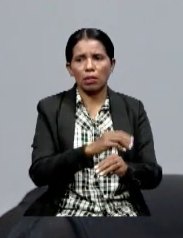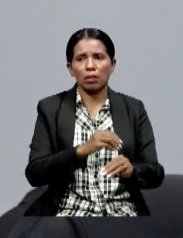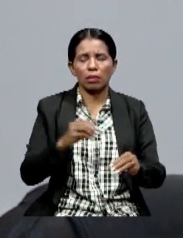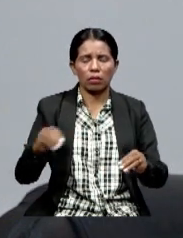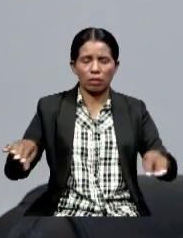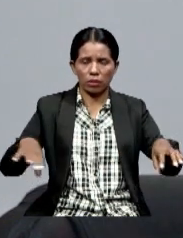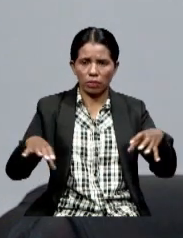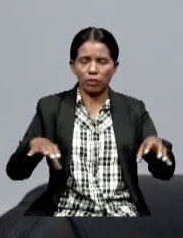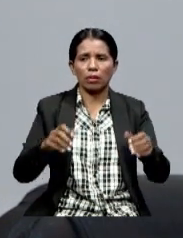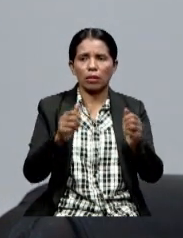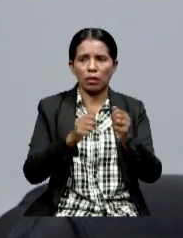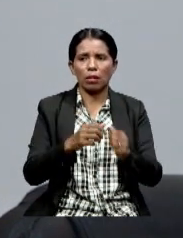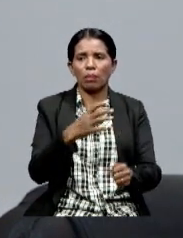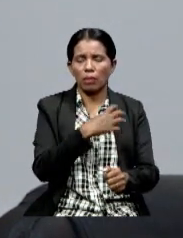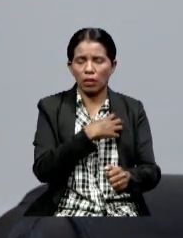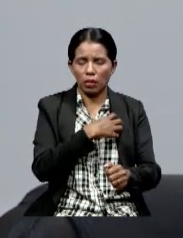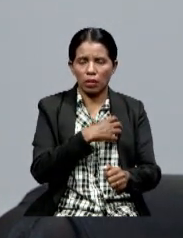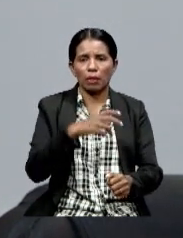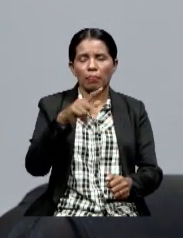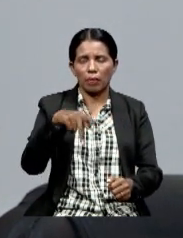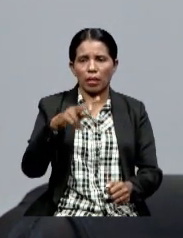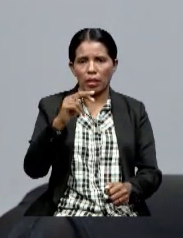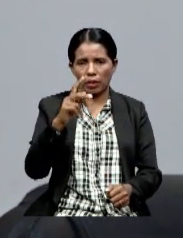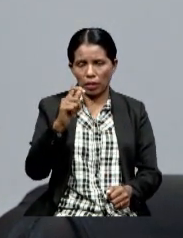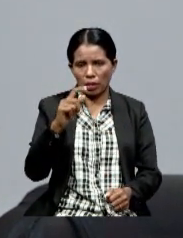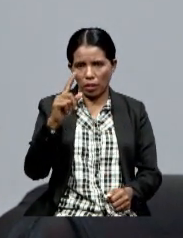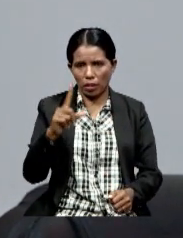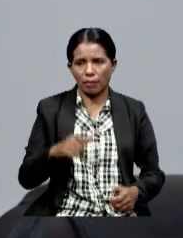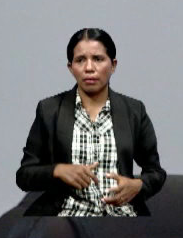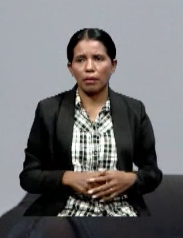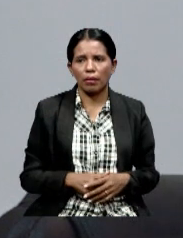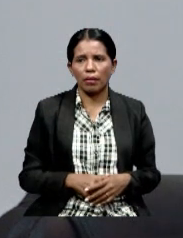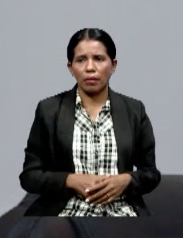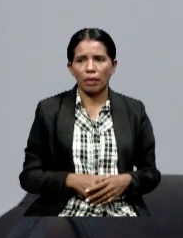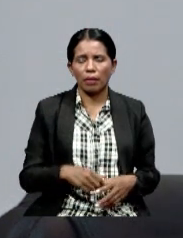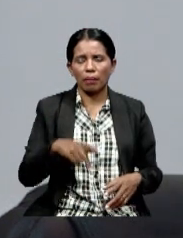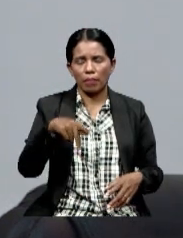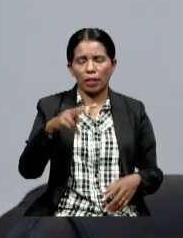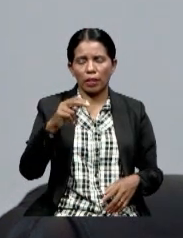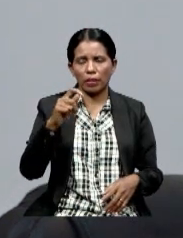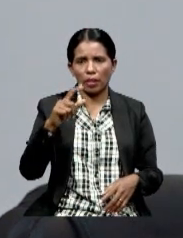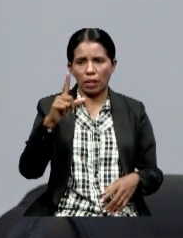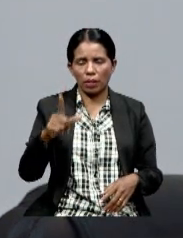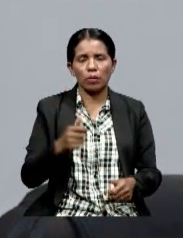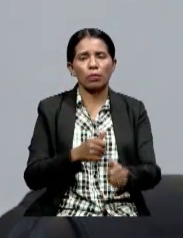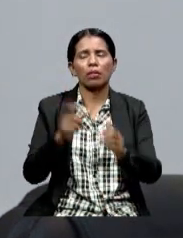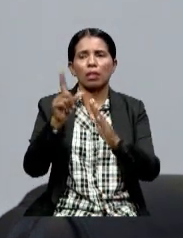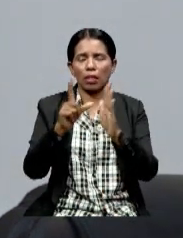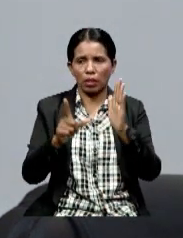jogos. Polícia Nacional da Timor-Leste. Pendele. Pendele, vamos pedir lei, né?